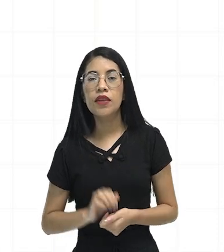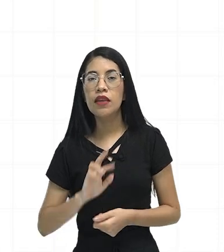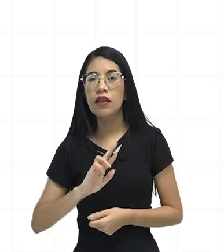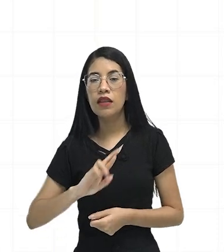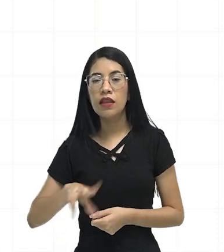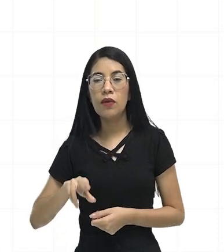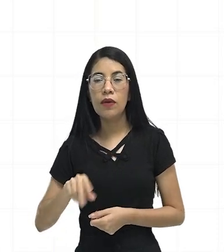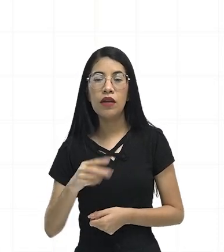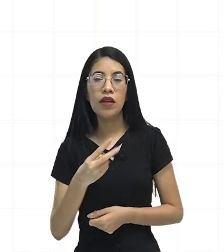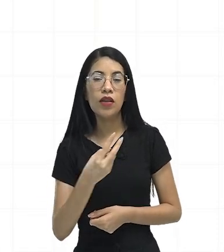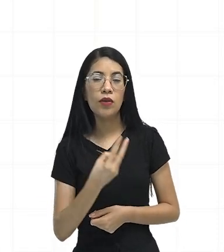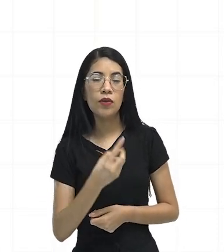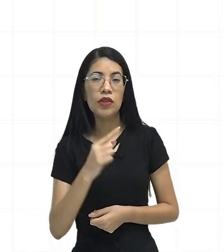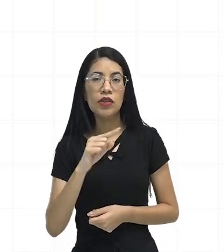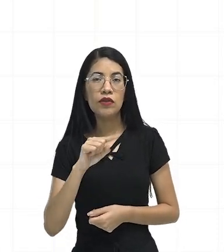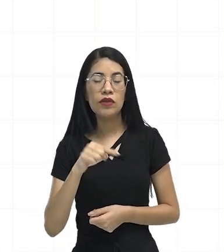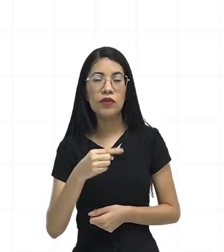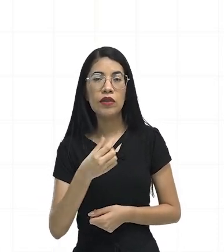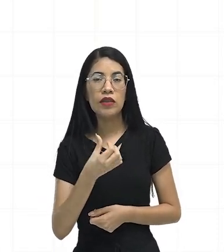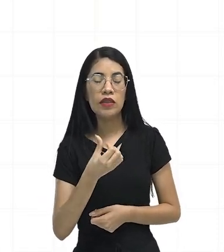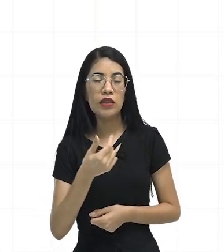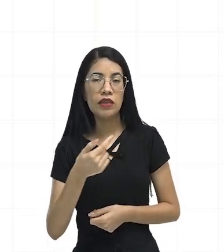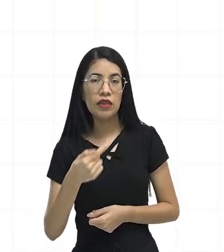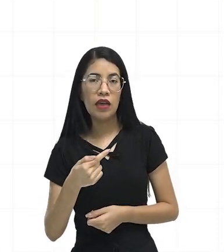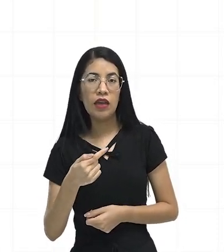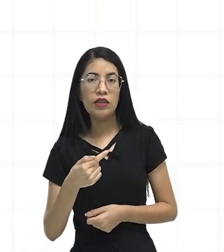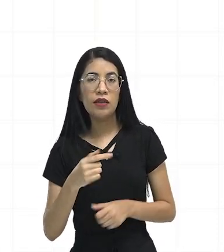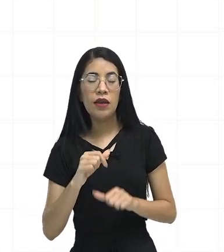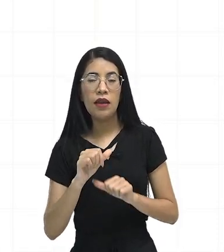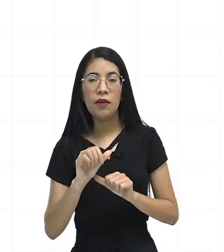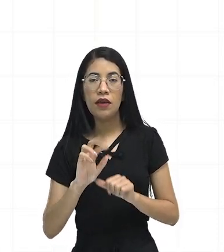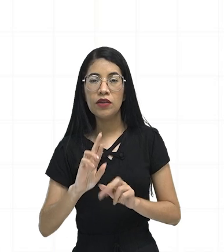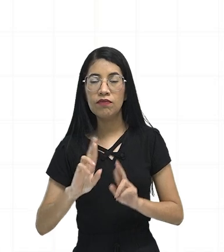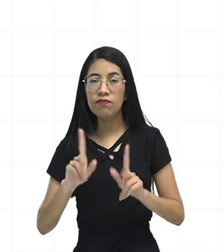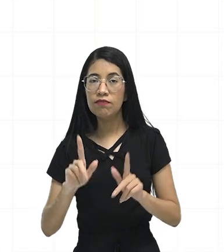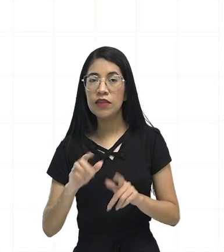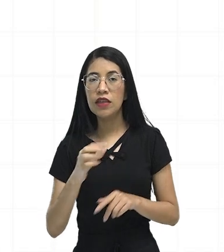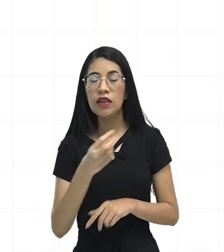é 2,67, e sim